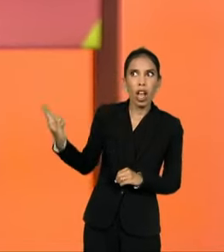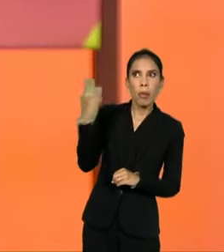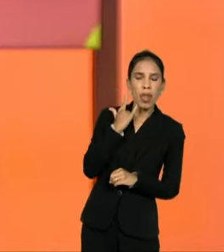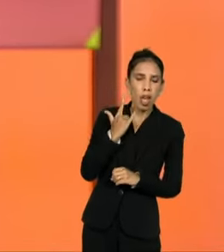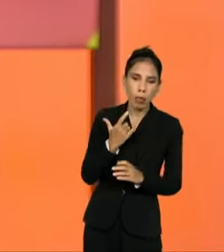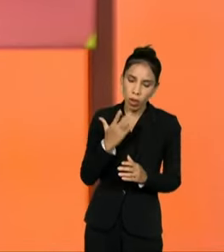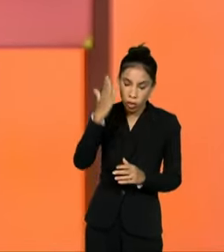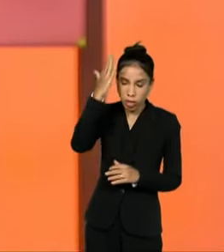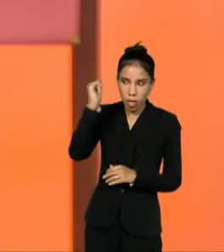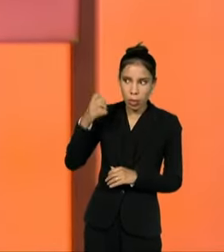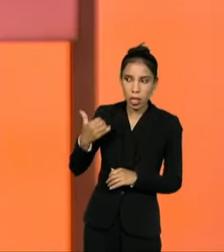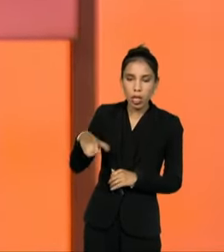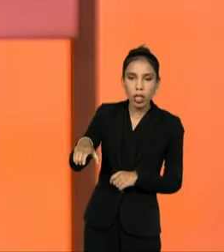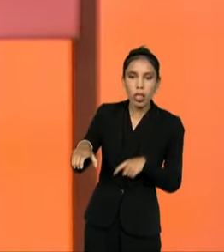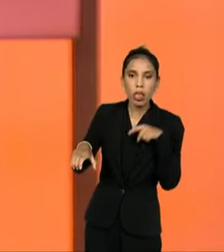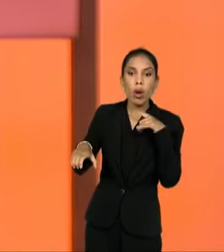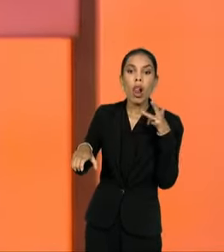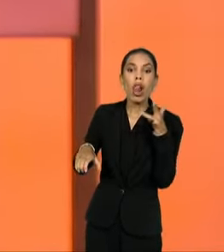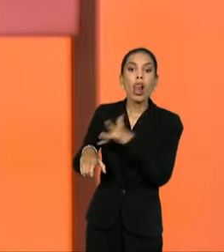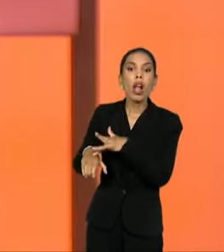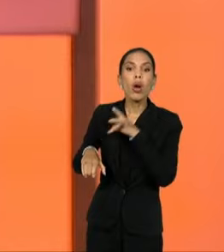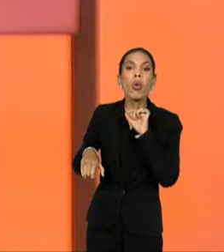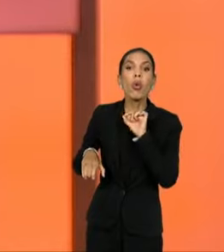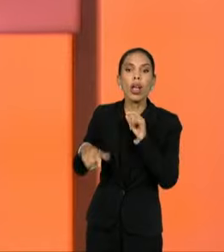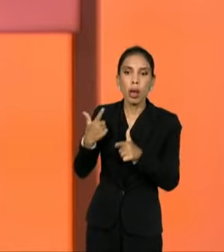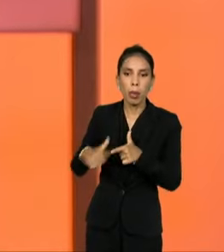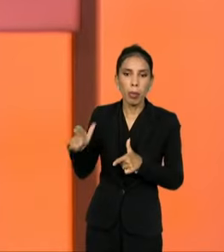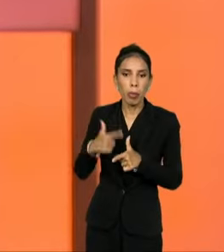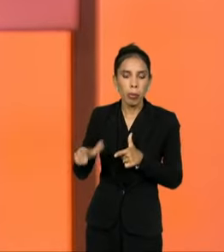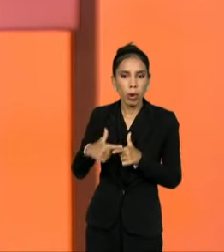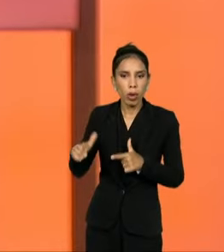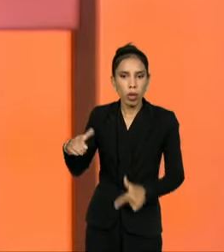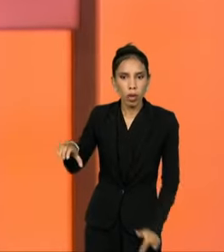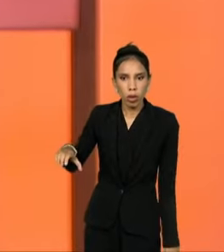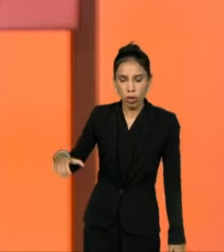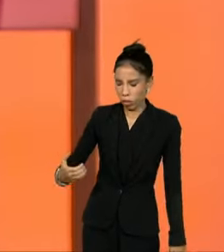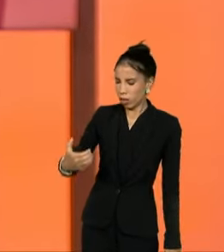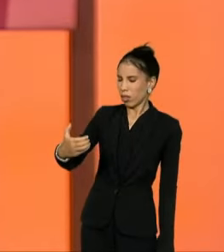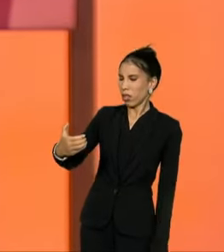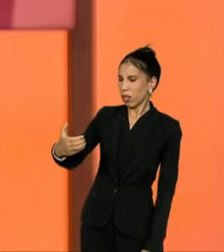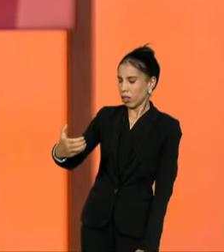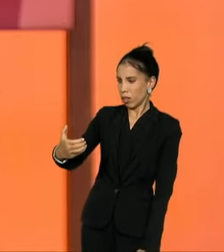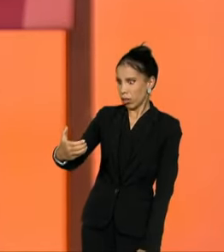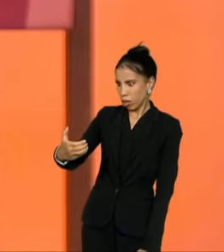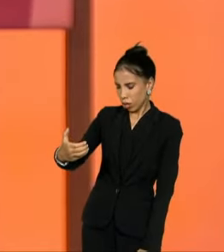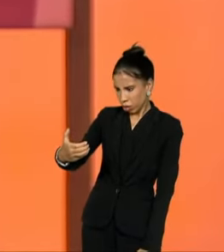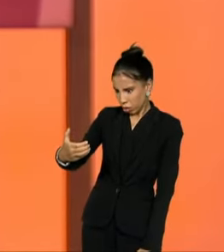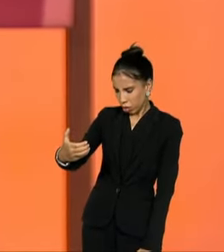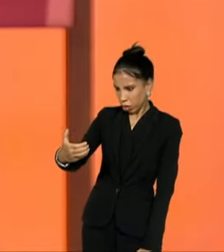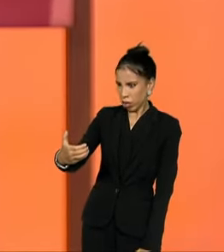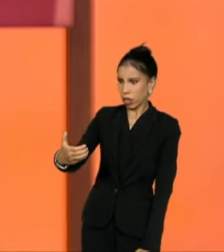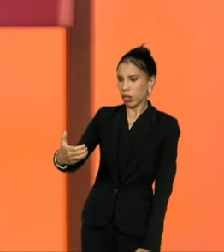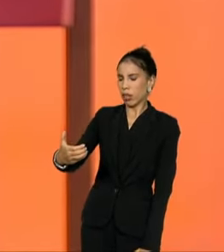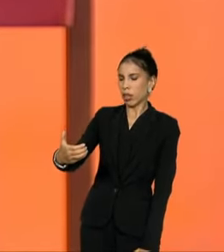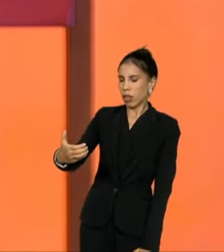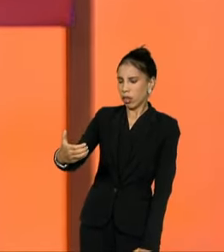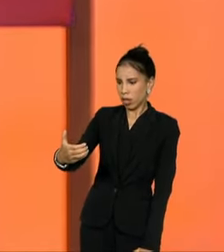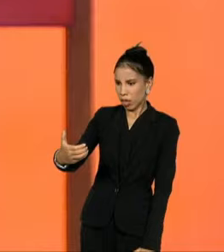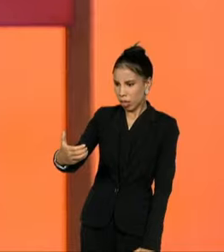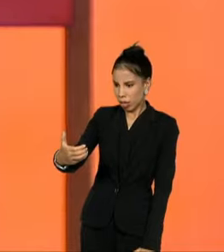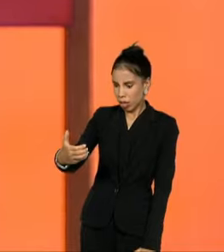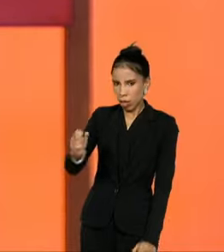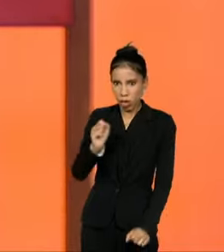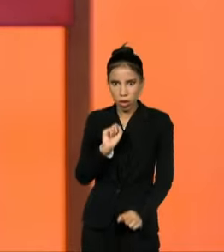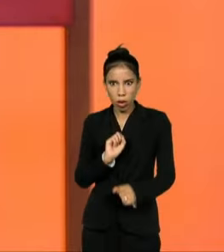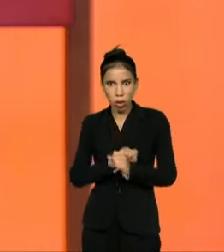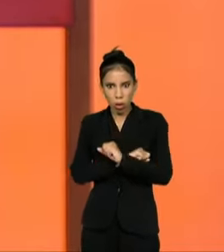meu Deus. Aí, 6 horas da manhã, toca meu telefone e eu olhei de onde vinha a ligação. Eu falei, pulei